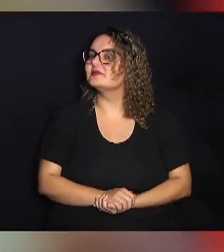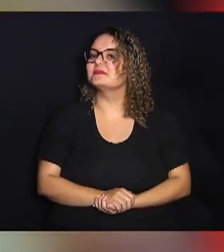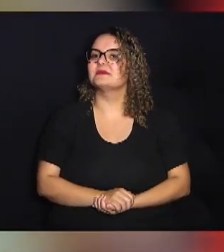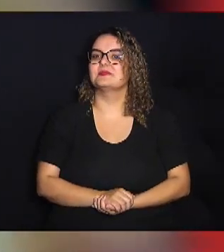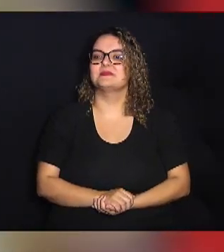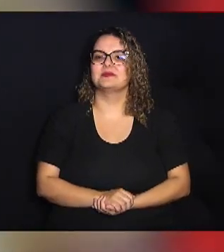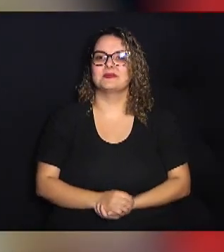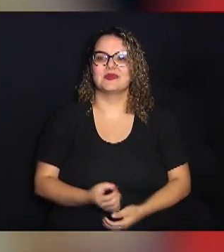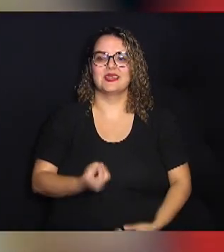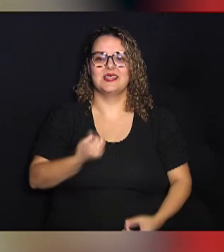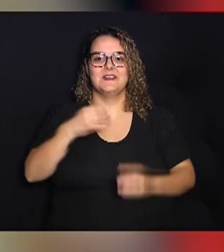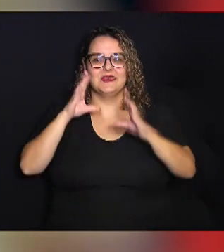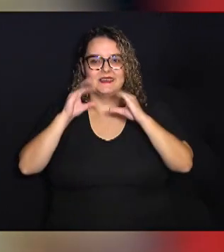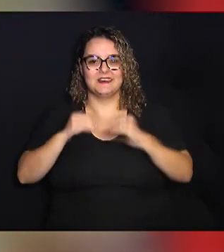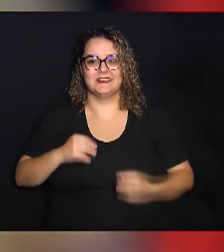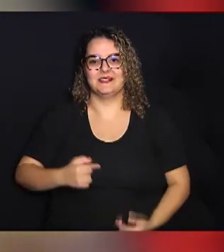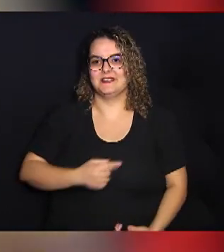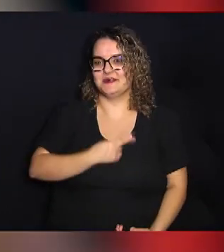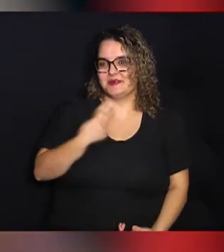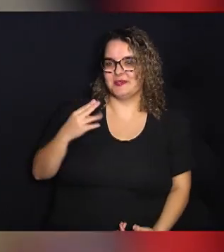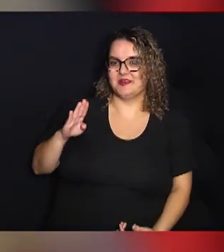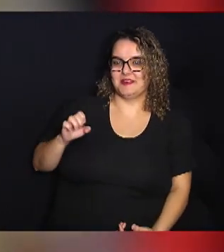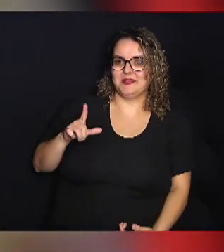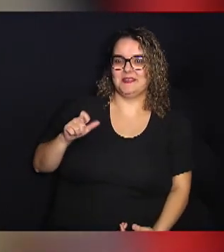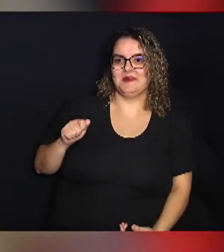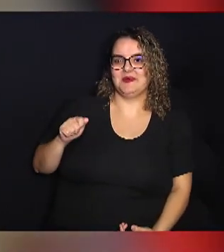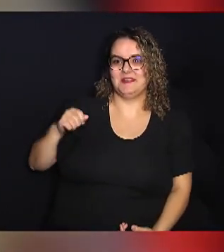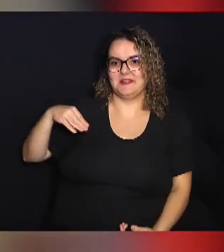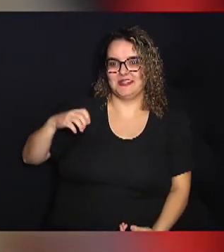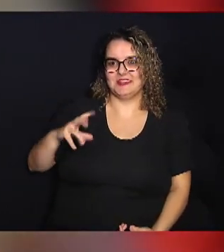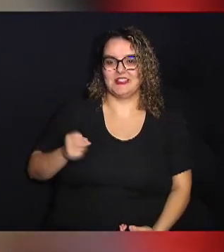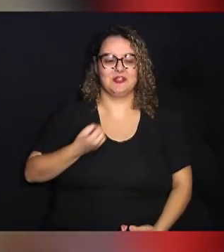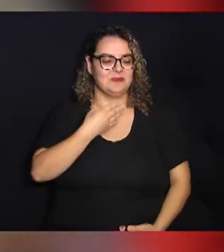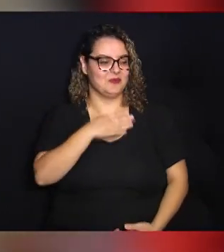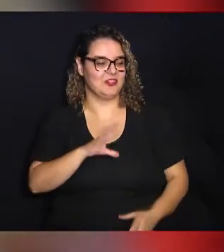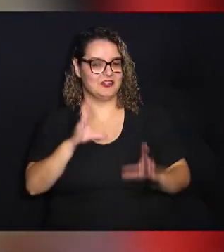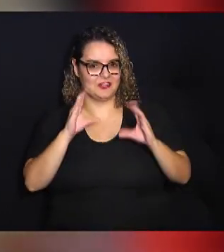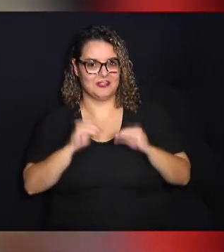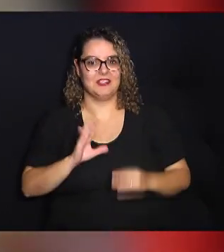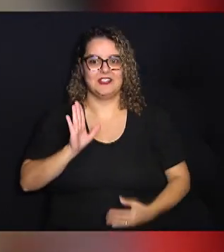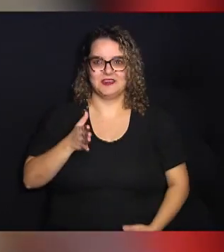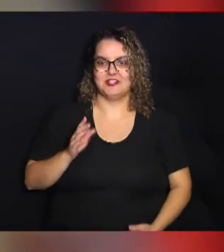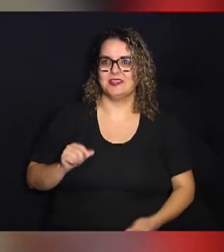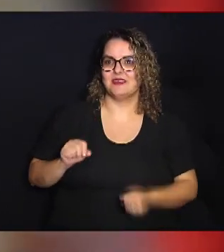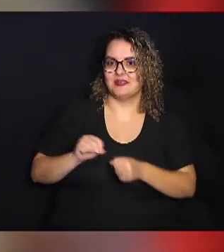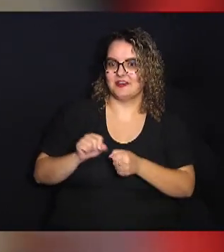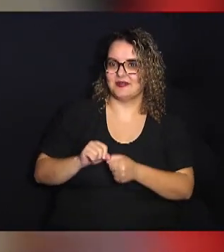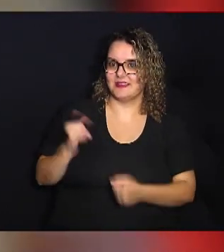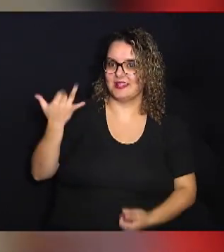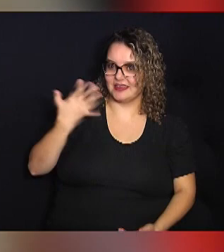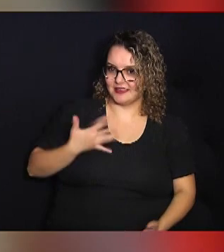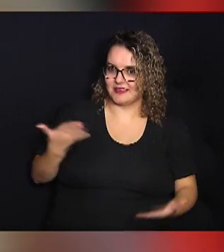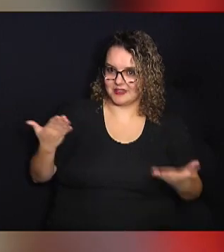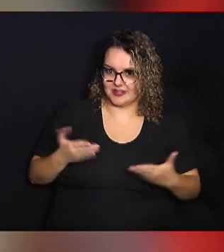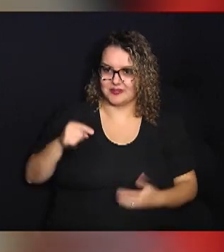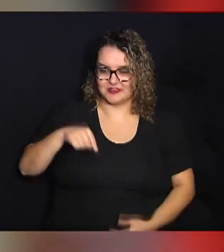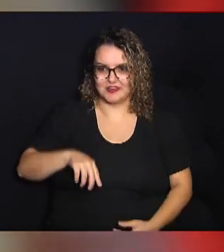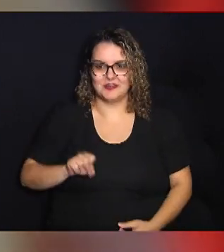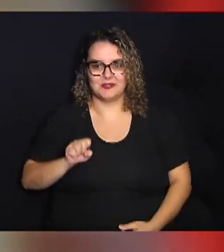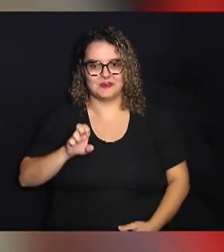Boa noite, Ângela. Eu sou Bel Machado. Boa noite. Fiz a audiodescrição para vocês essa noite, aqui no